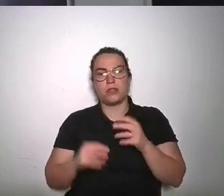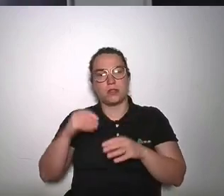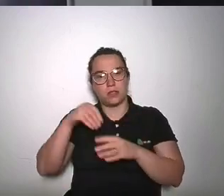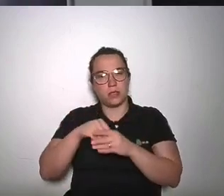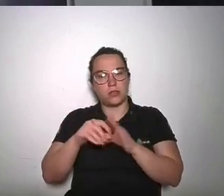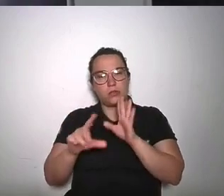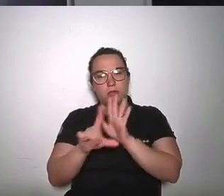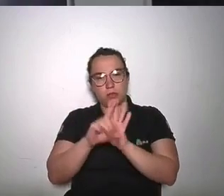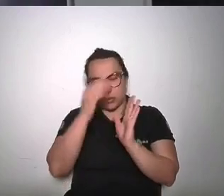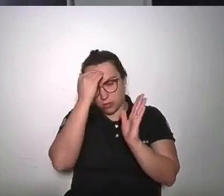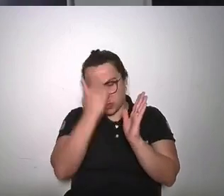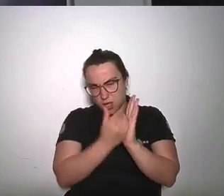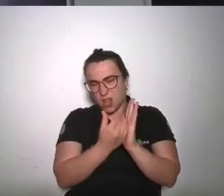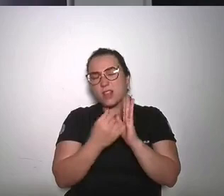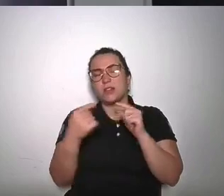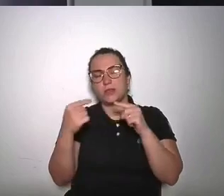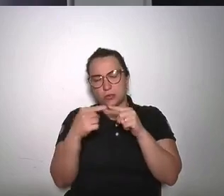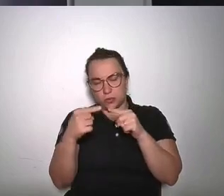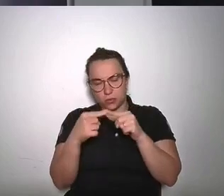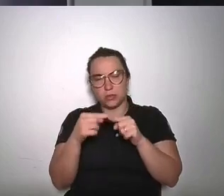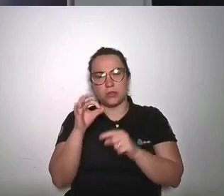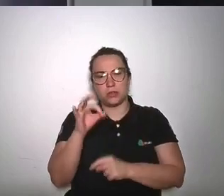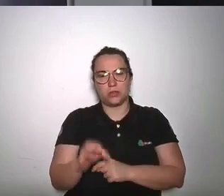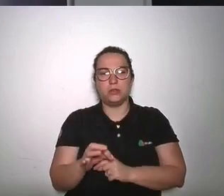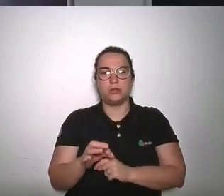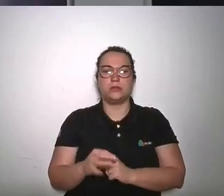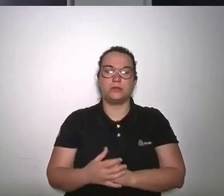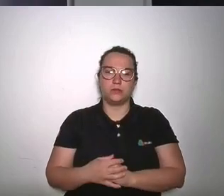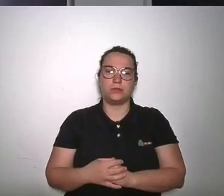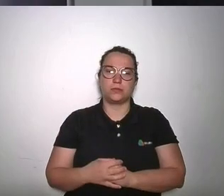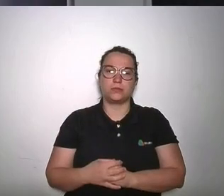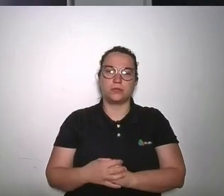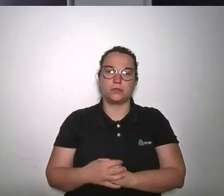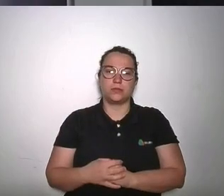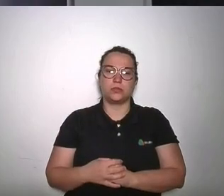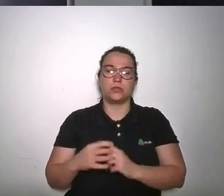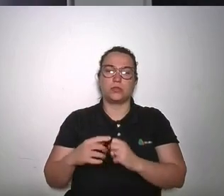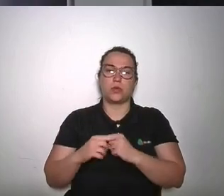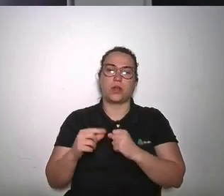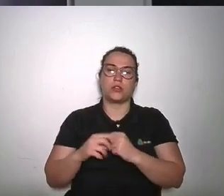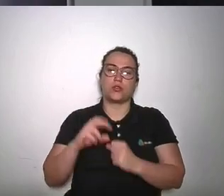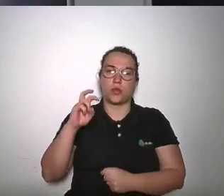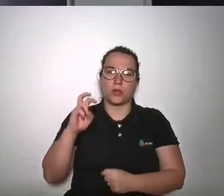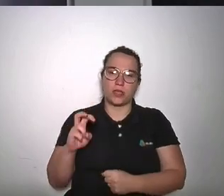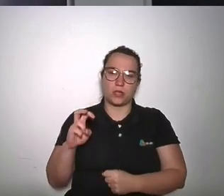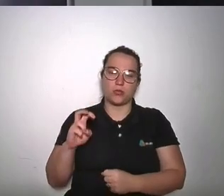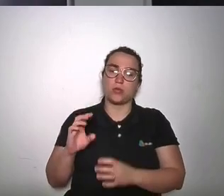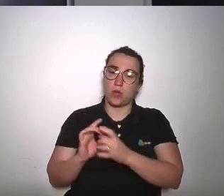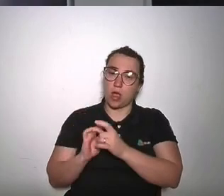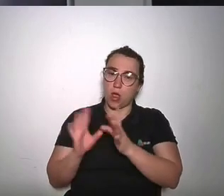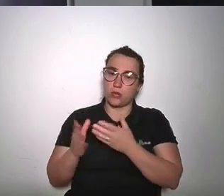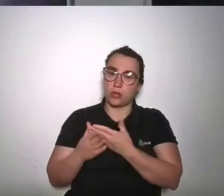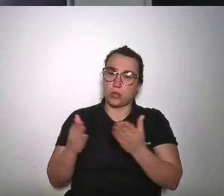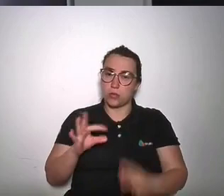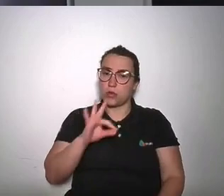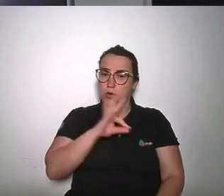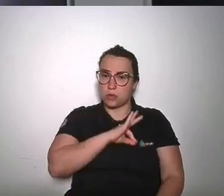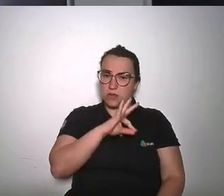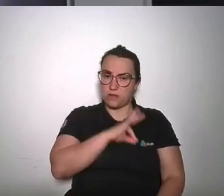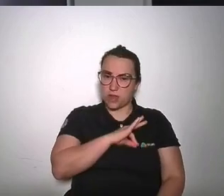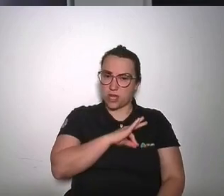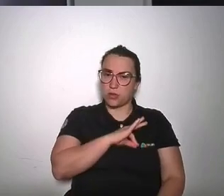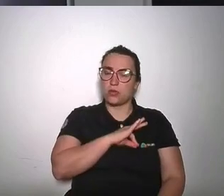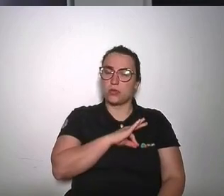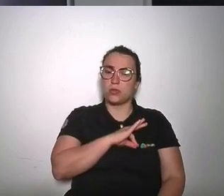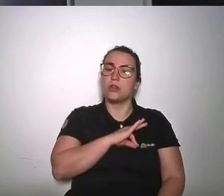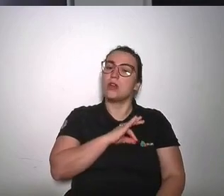lei, com a sua reserva, e aqui fica o artigo 5º, dando autorização para o prefeito para que